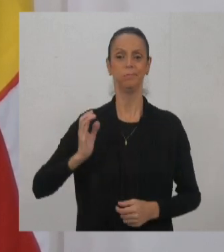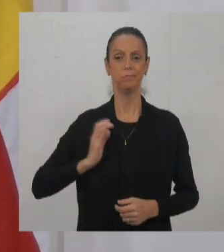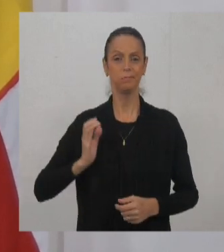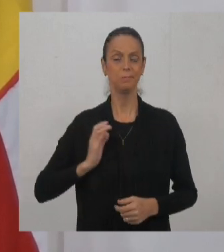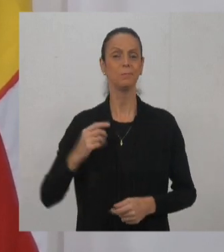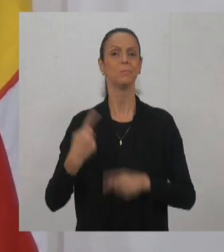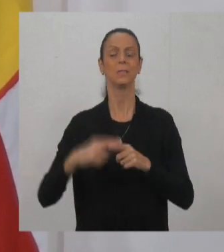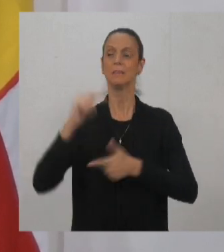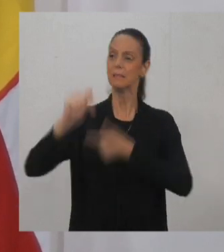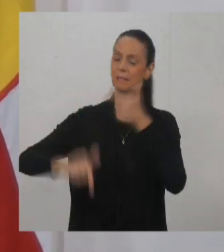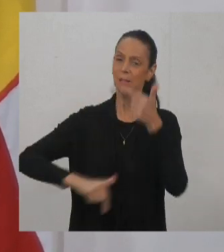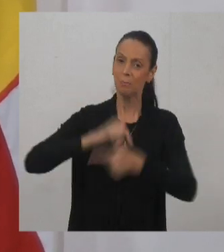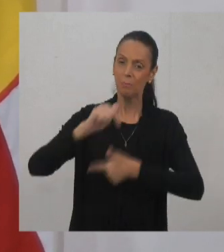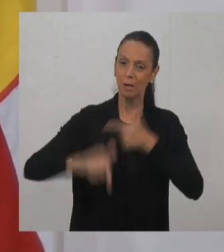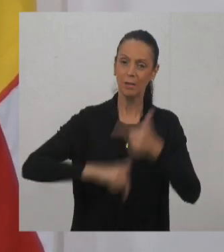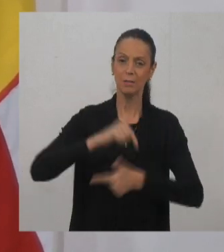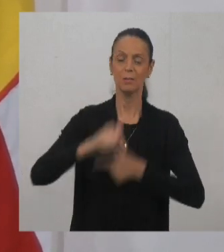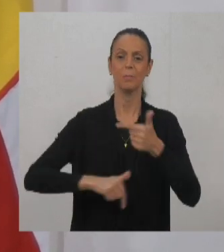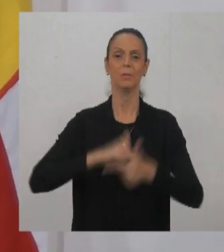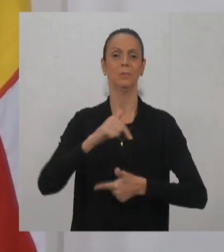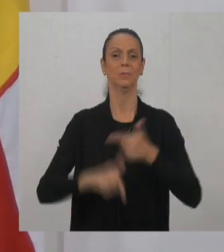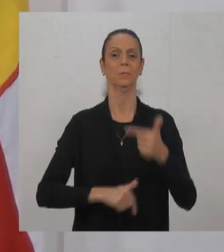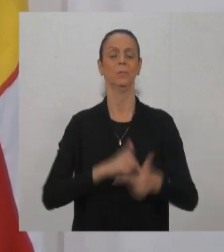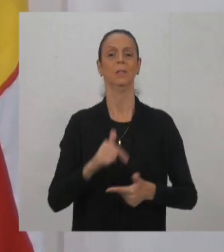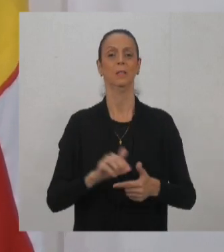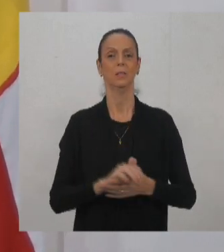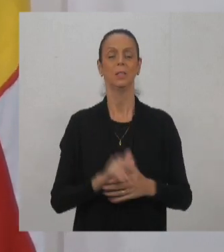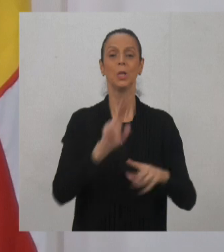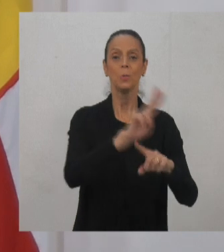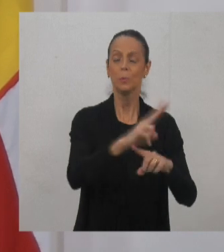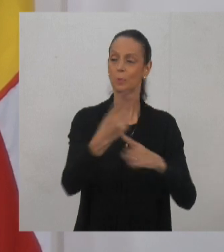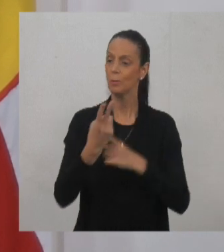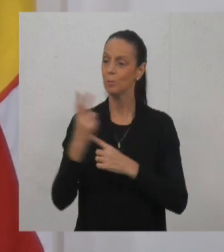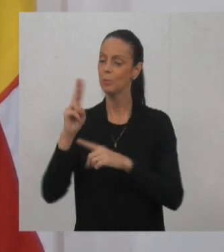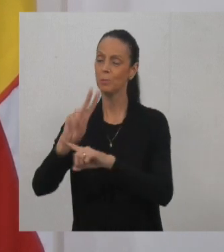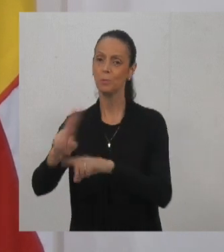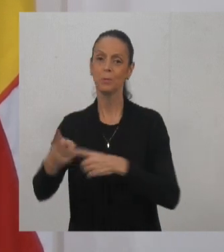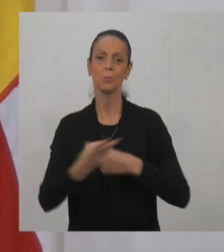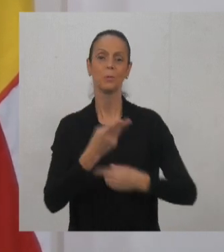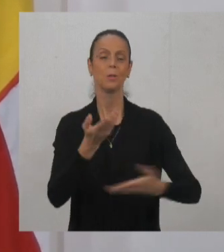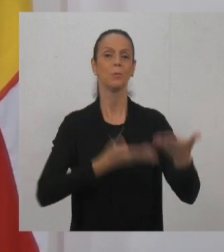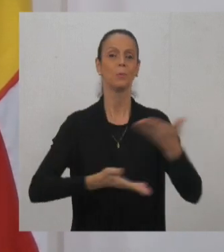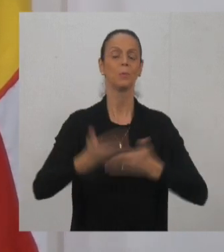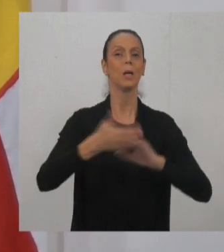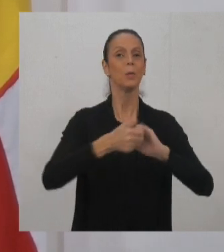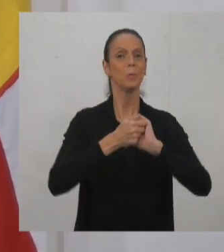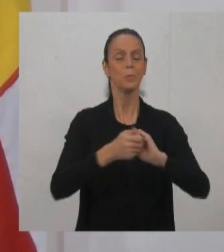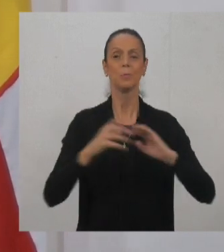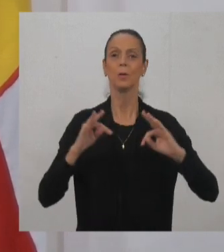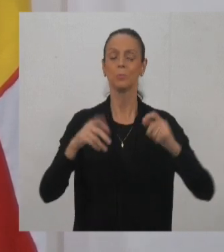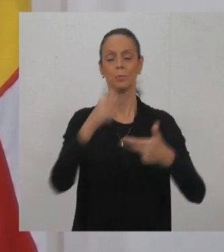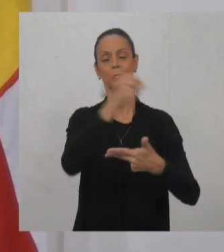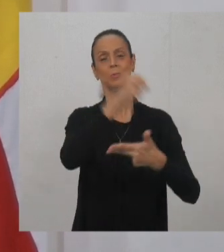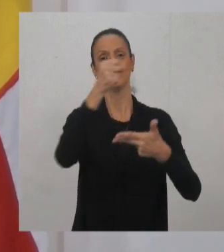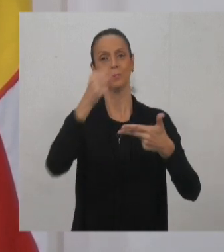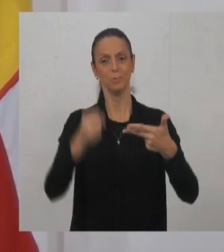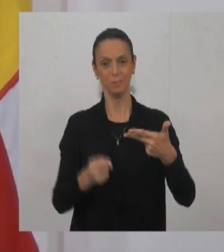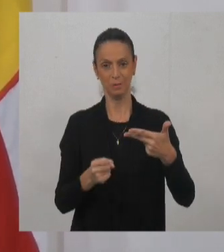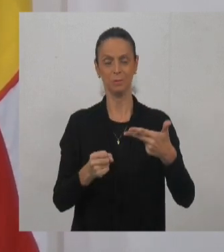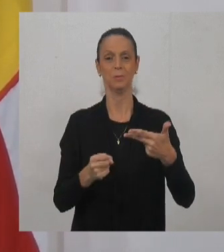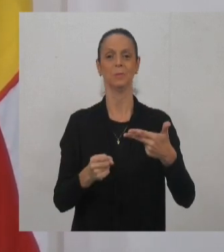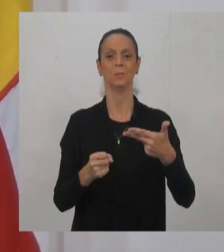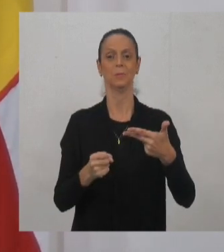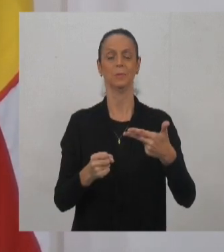só trabalha e porque uns cuidam dos outros. Queria cumprimentar todos os poderes daqui,